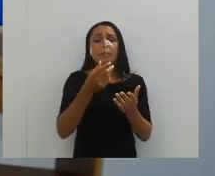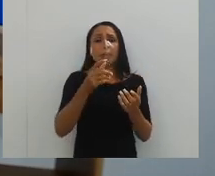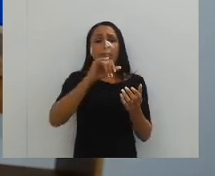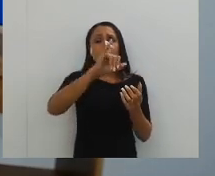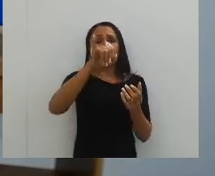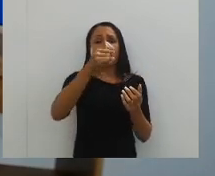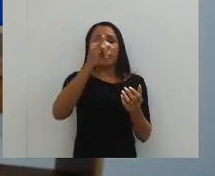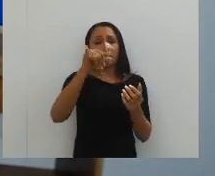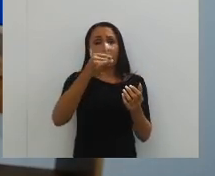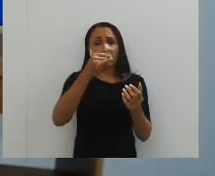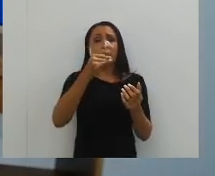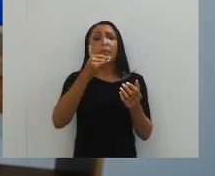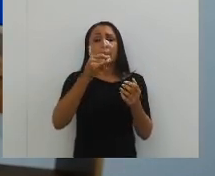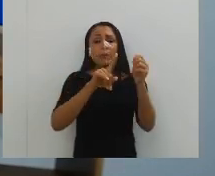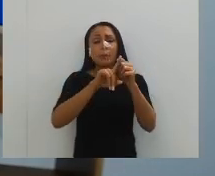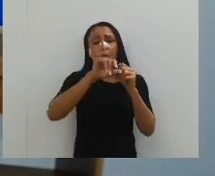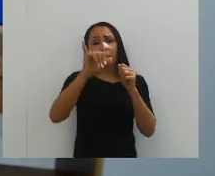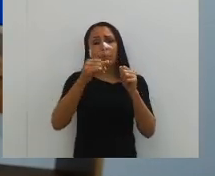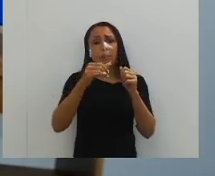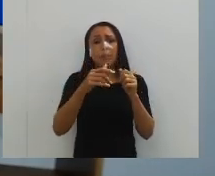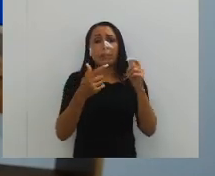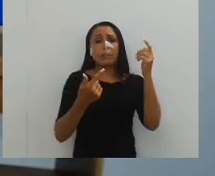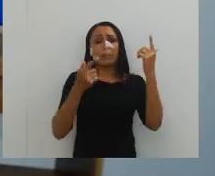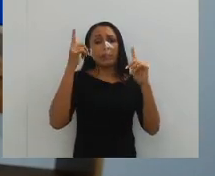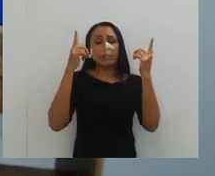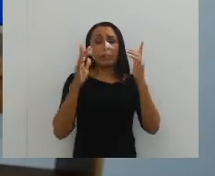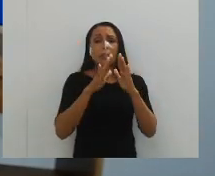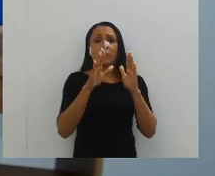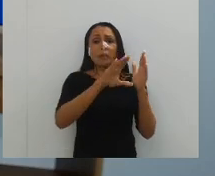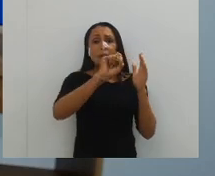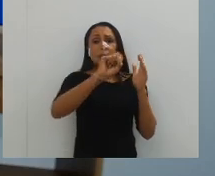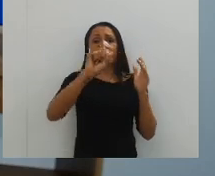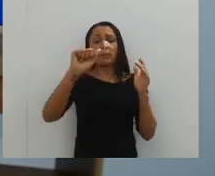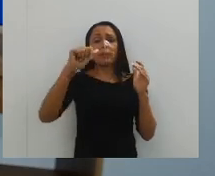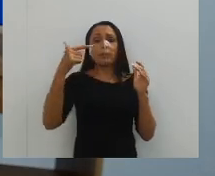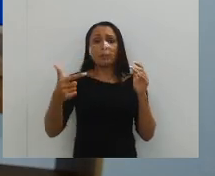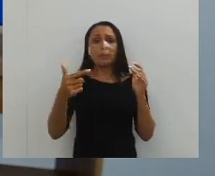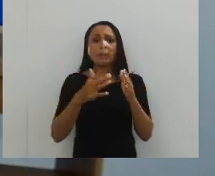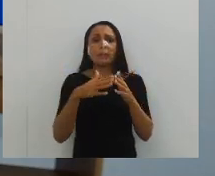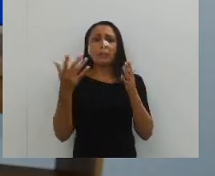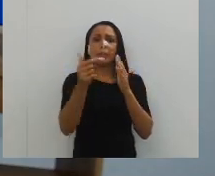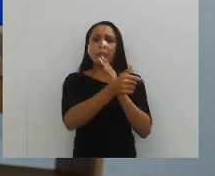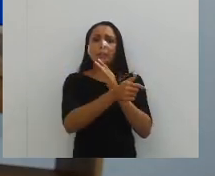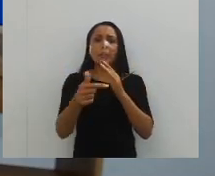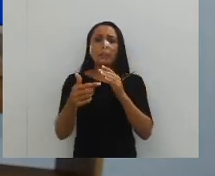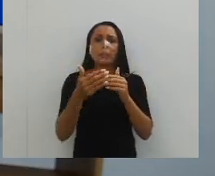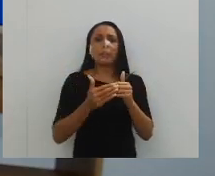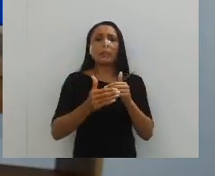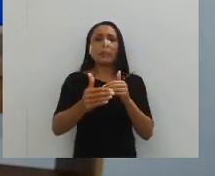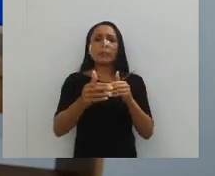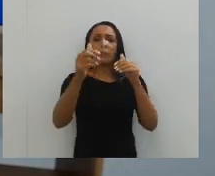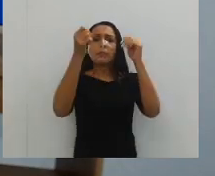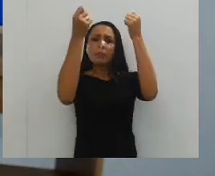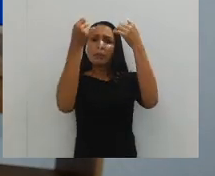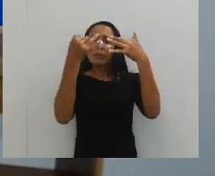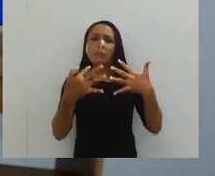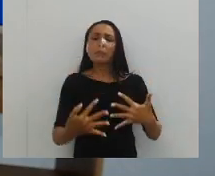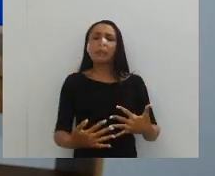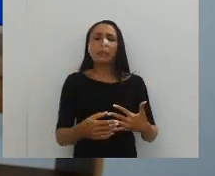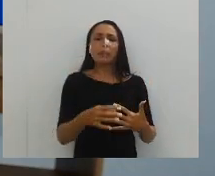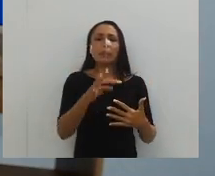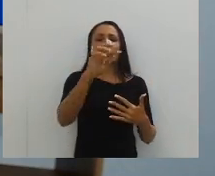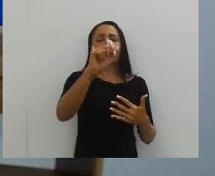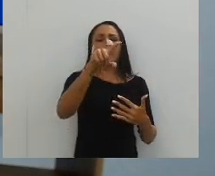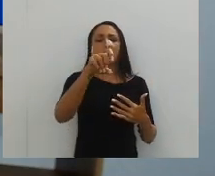fevereiro, lá do seriado da UPE. E nessa semana, a gente começou a trabalhar com taxonomia,